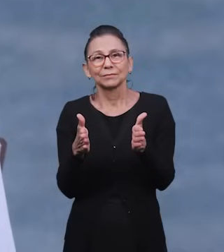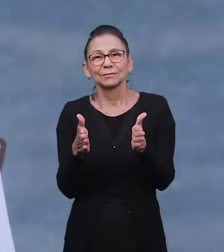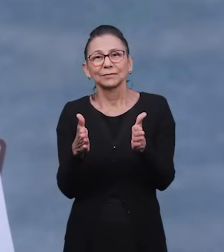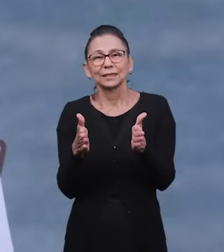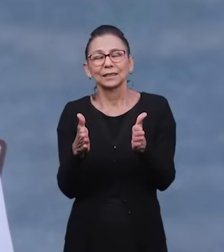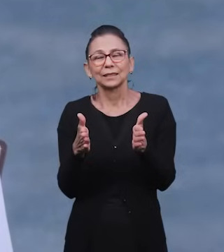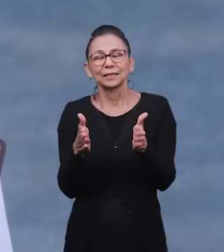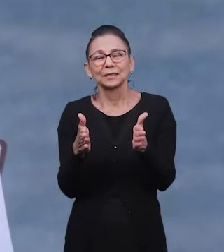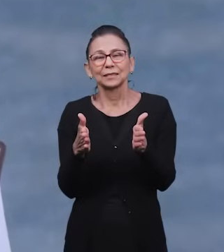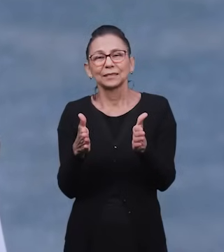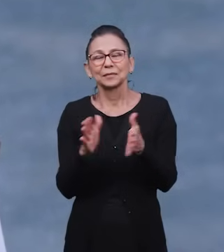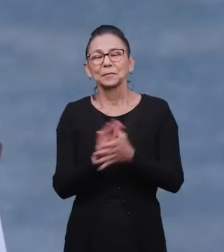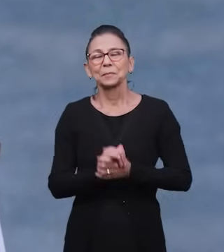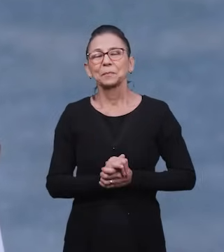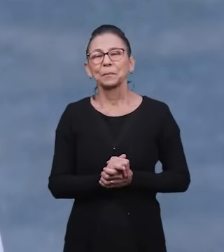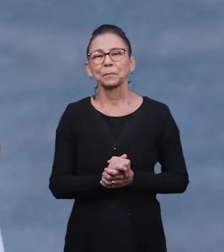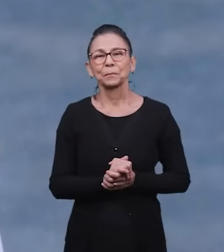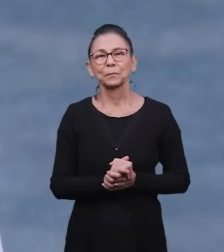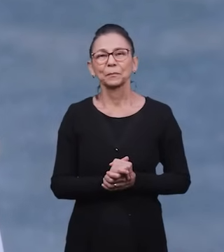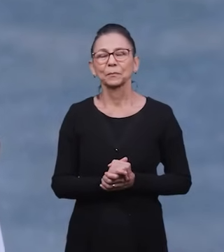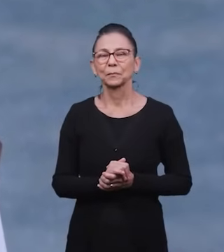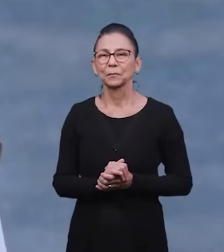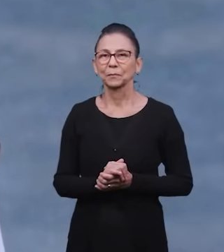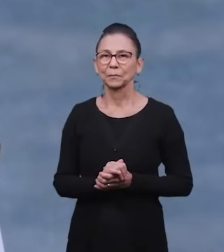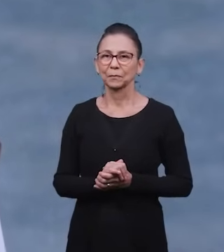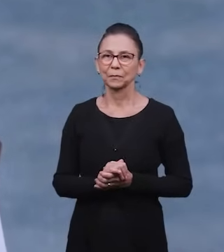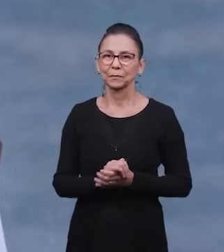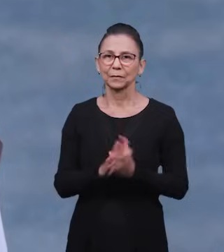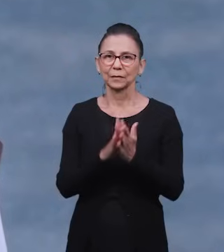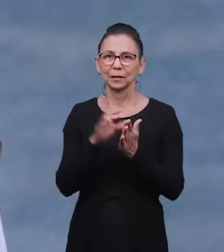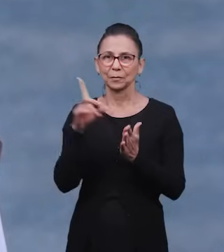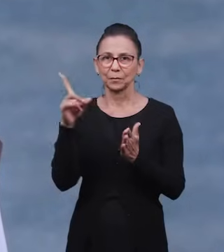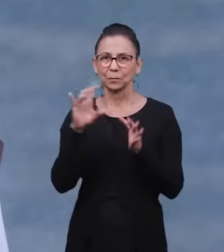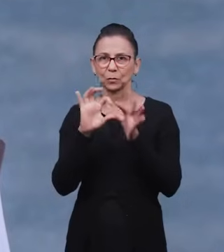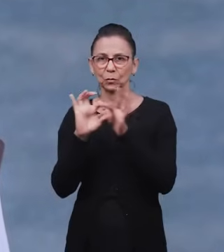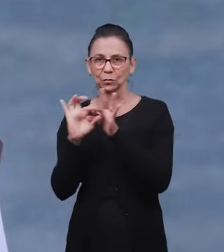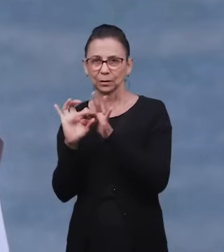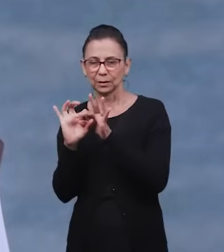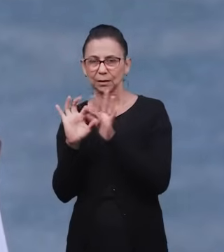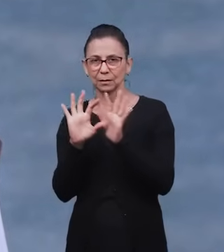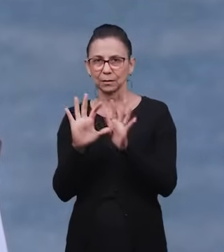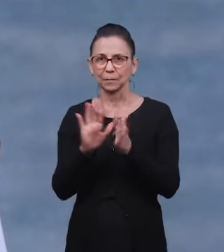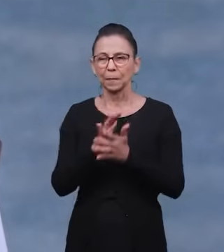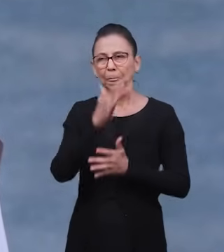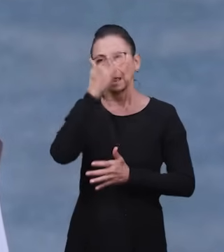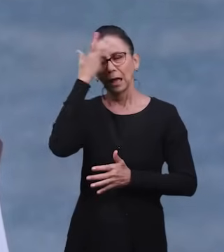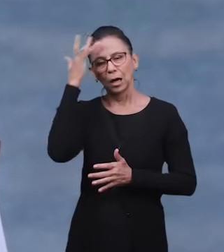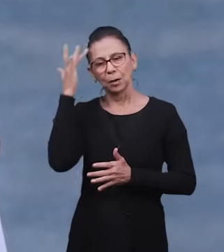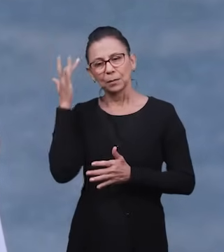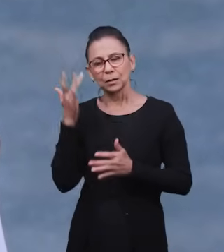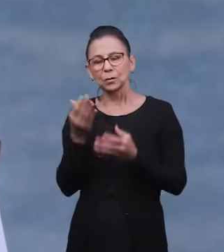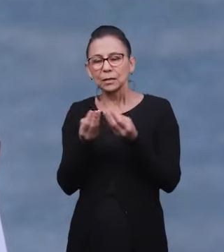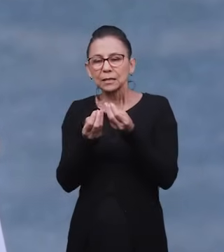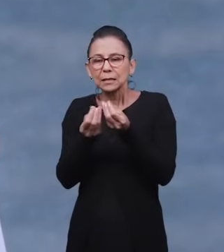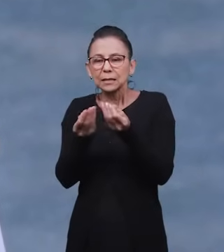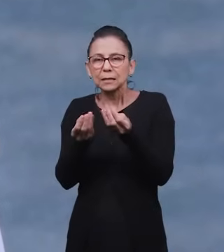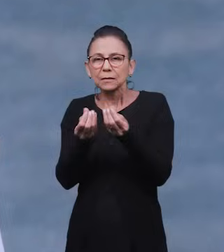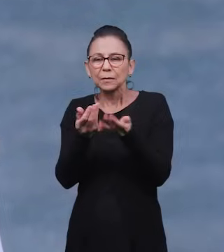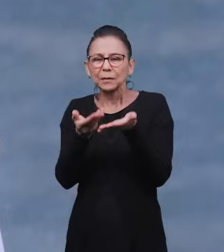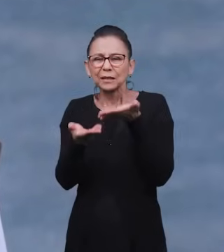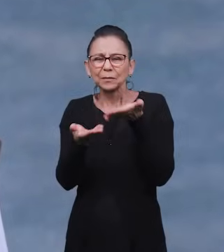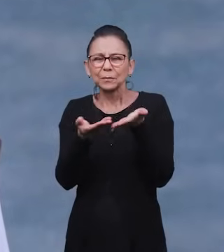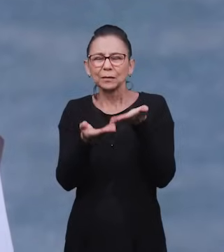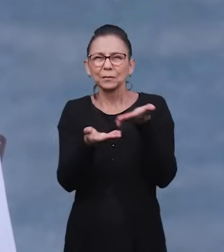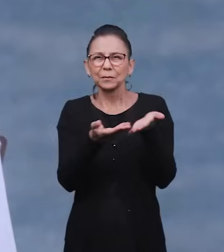vamos ver o seguinte, dentro do contexto bíblico, nós vemos que a sensibilidade, ou seja, ele vai perdendo a